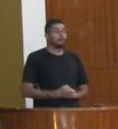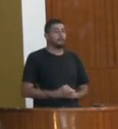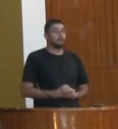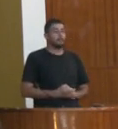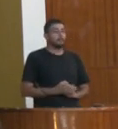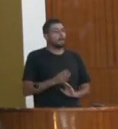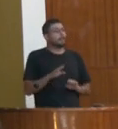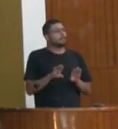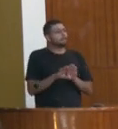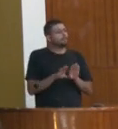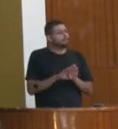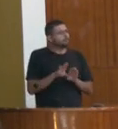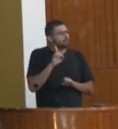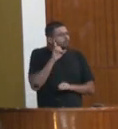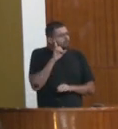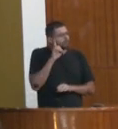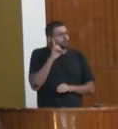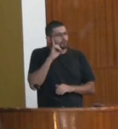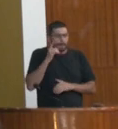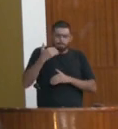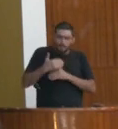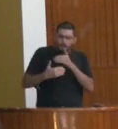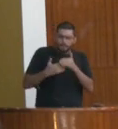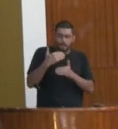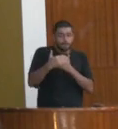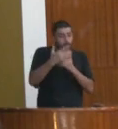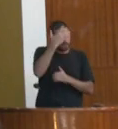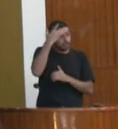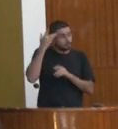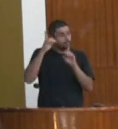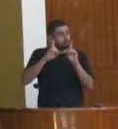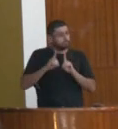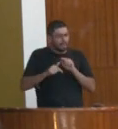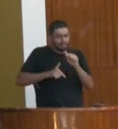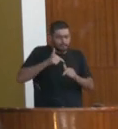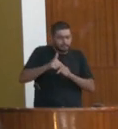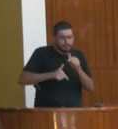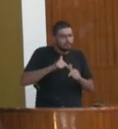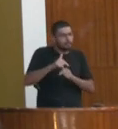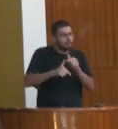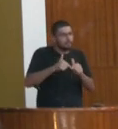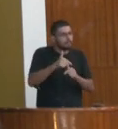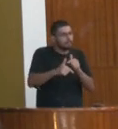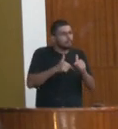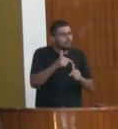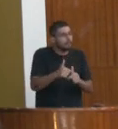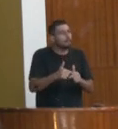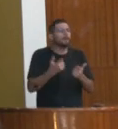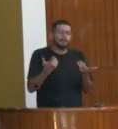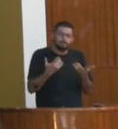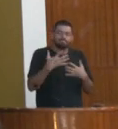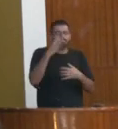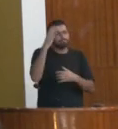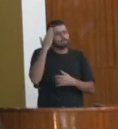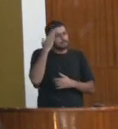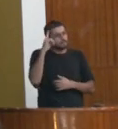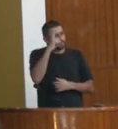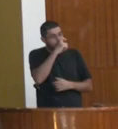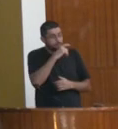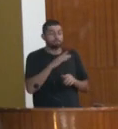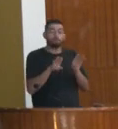a dia, no mercado de trabalho com a pessoa com deficiência. Aproveitar para comentar meu parceiro, meu